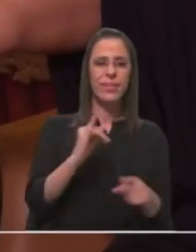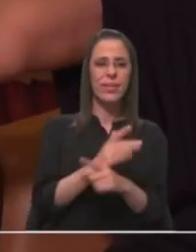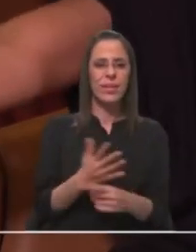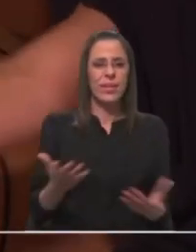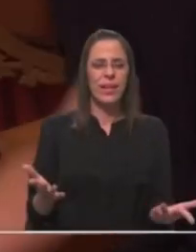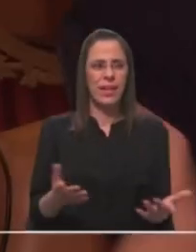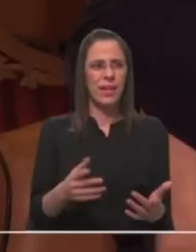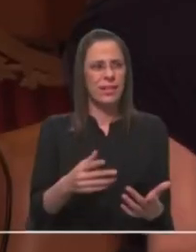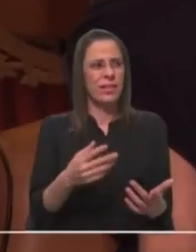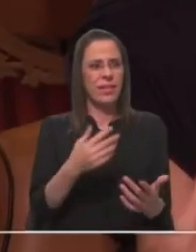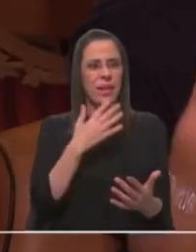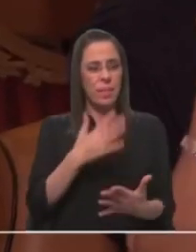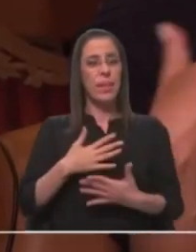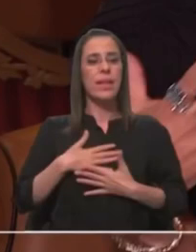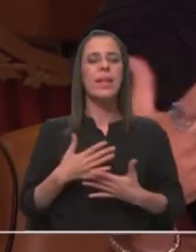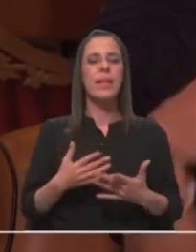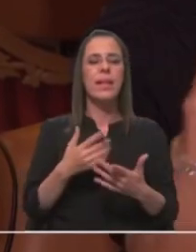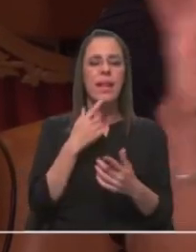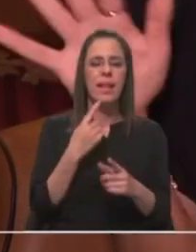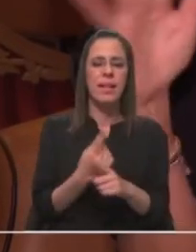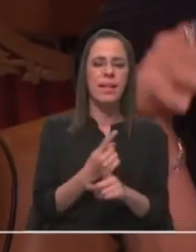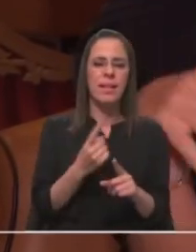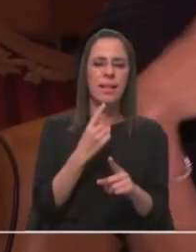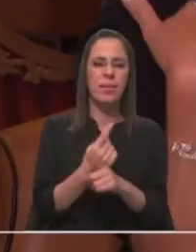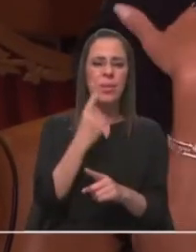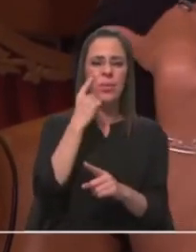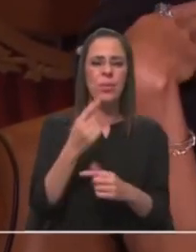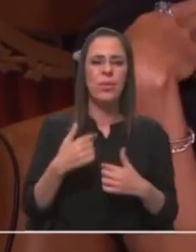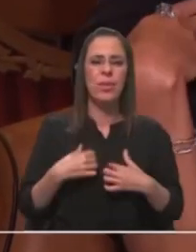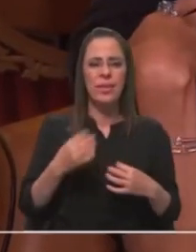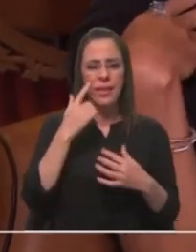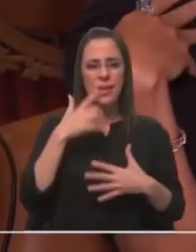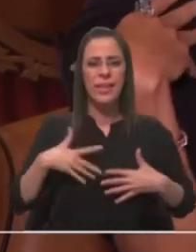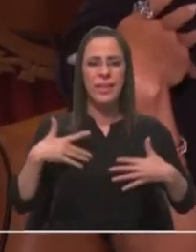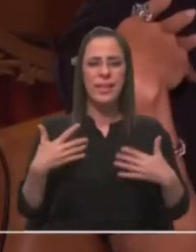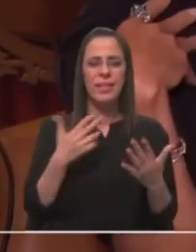do oceano está acontecendo. É muito, gente, é muito especial. Eu fico emocionada de verdade.